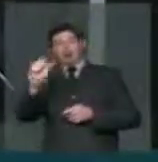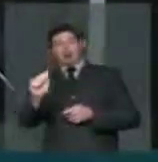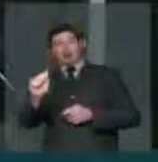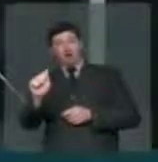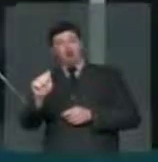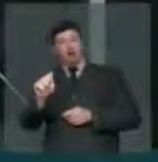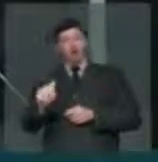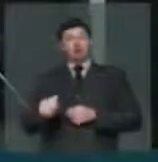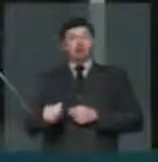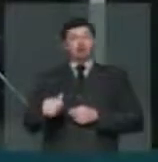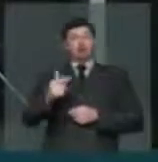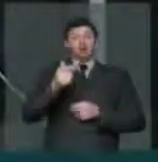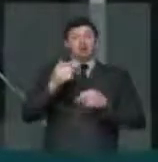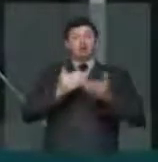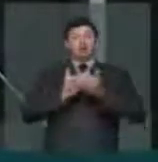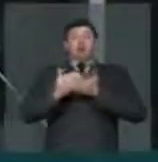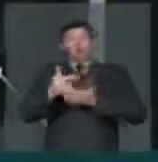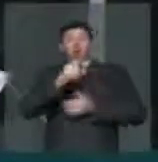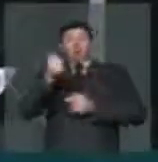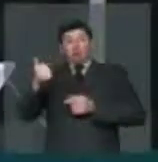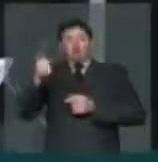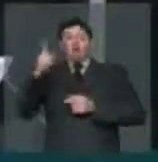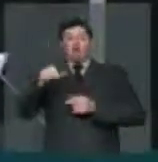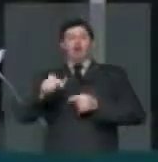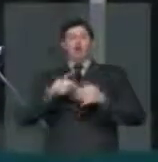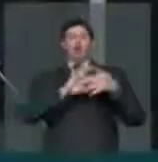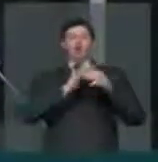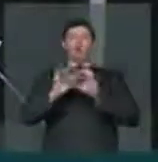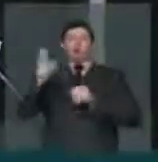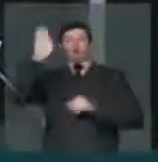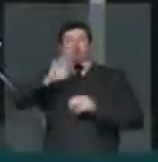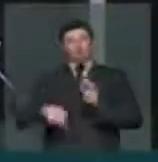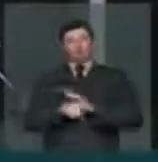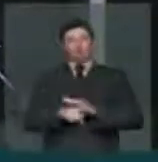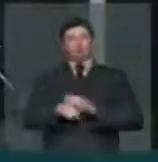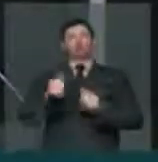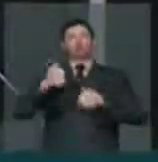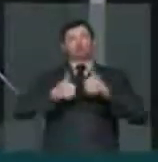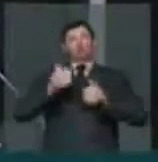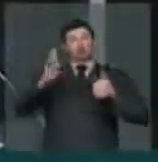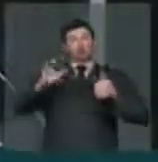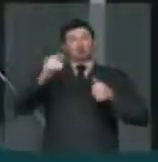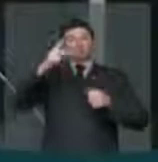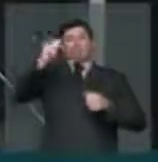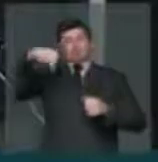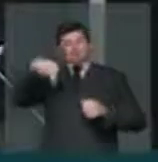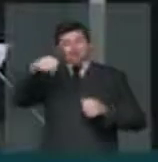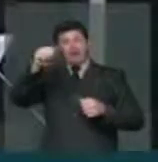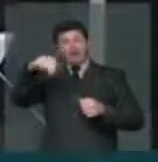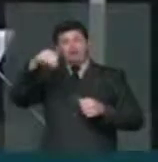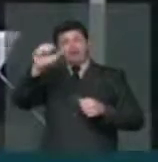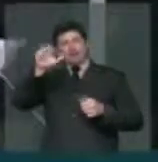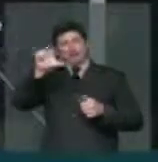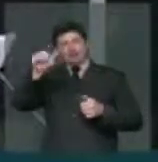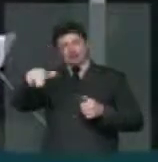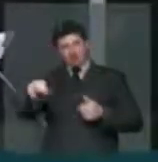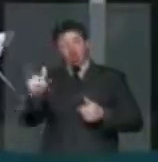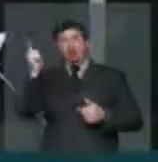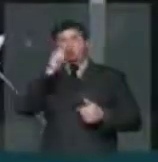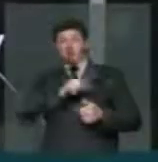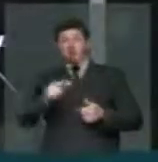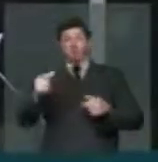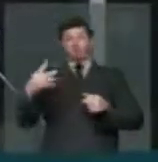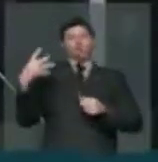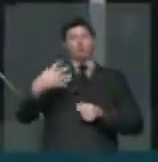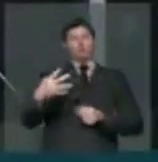desde 2001 integrou a equipe brasileira de ginástica. Disputou os Jogos Pan-Americanos de Santo Domingo, onde conquistou